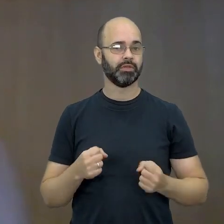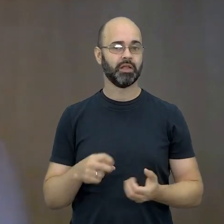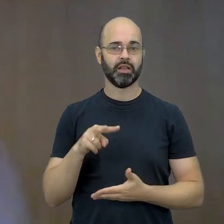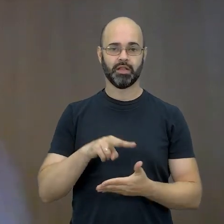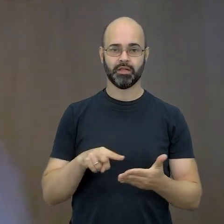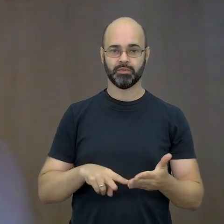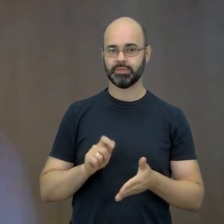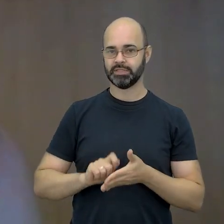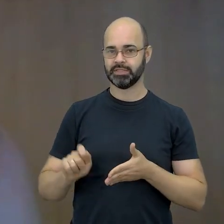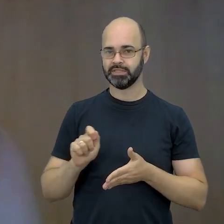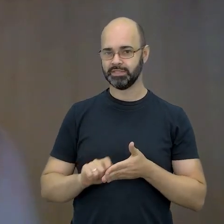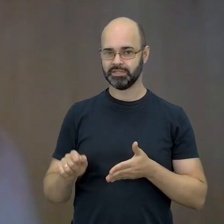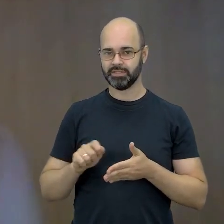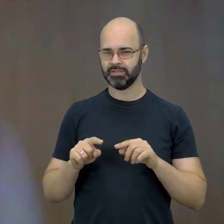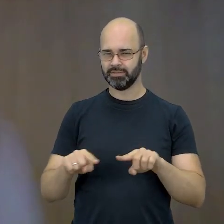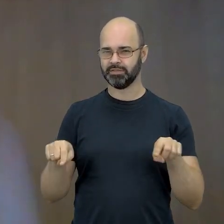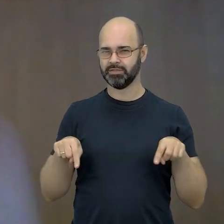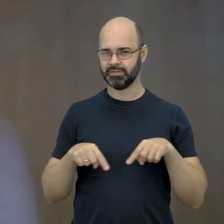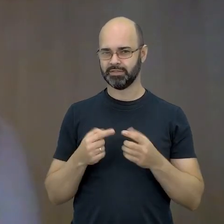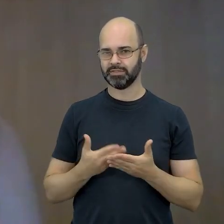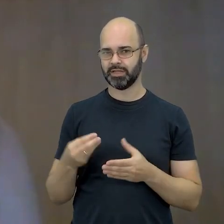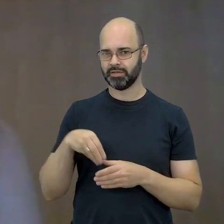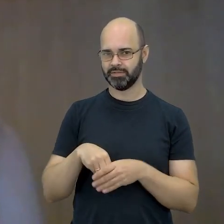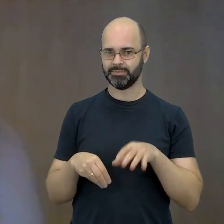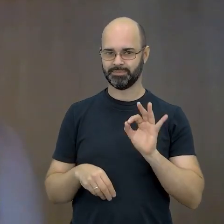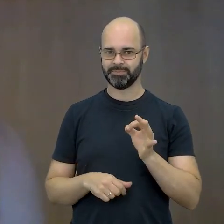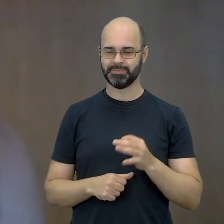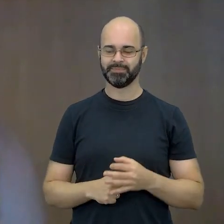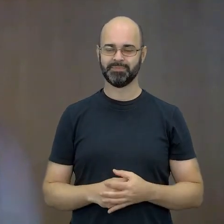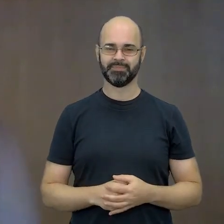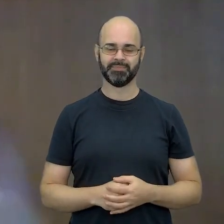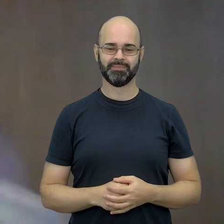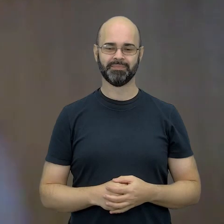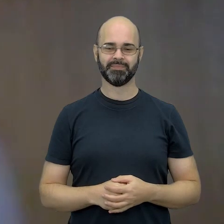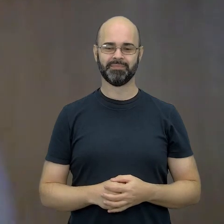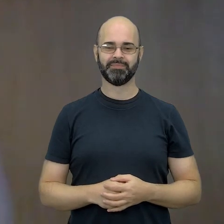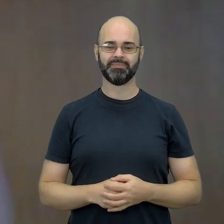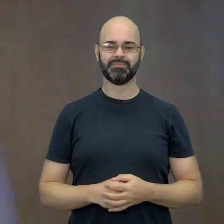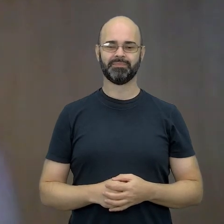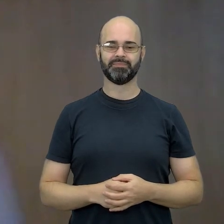de aula, não é? Então, aqui nós trouxemos para vocês